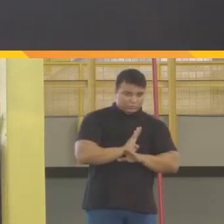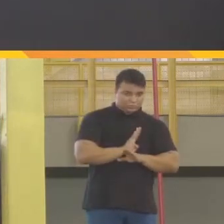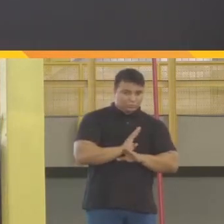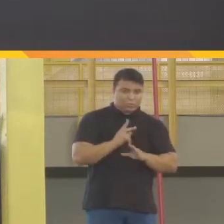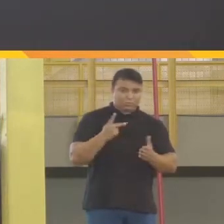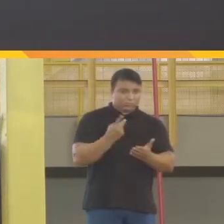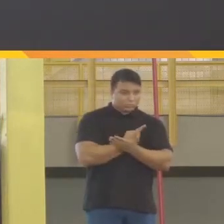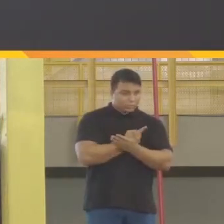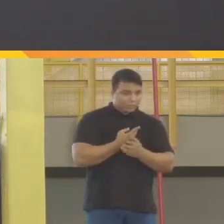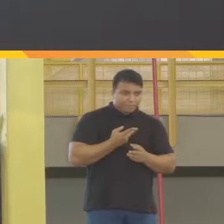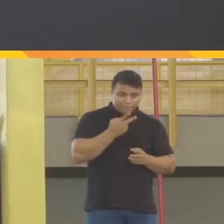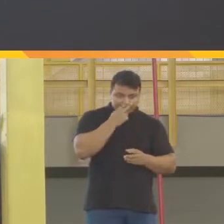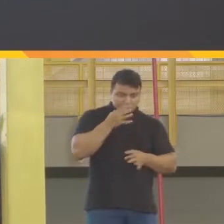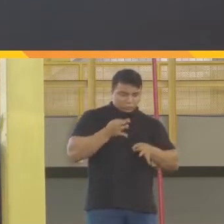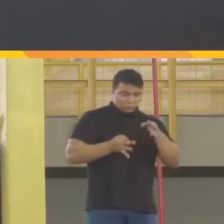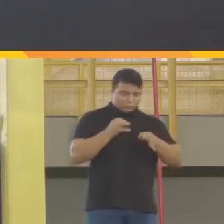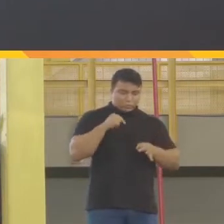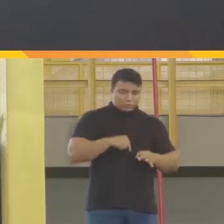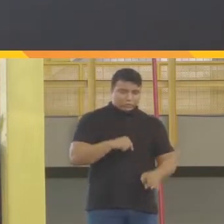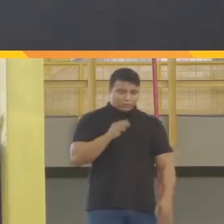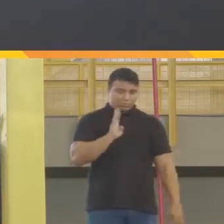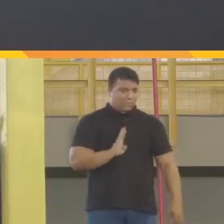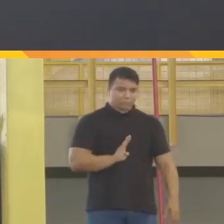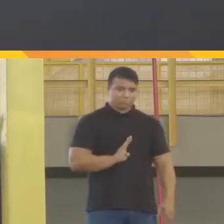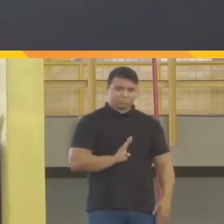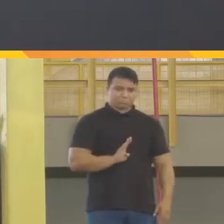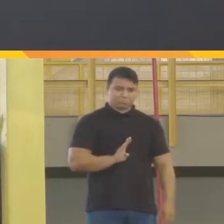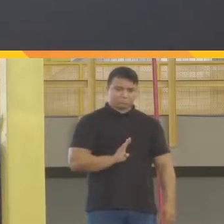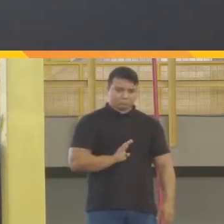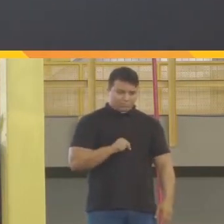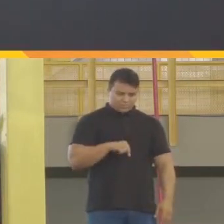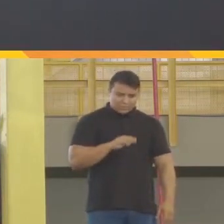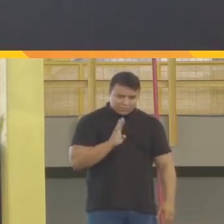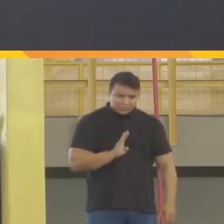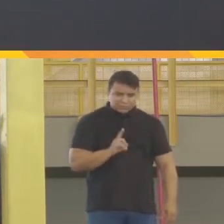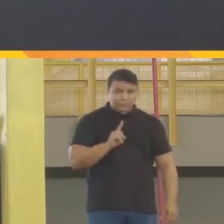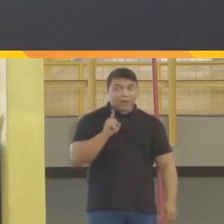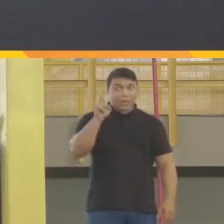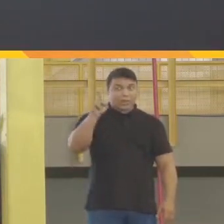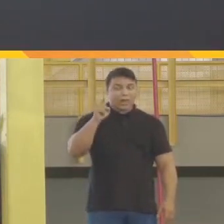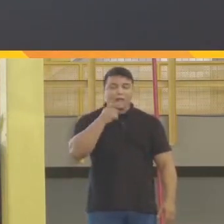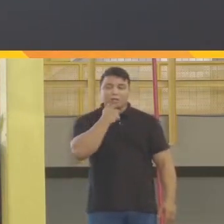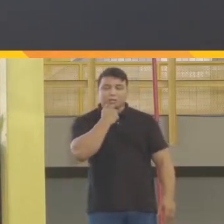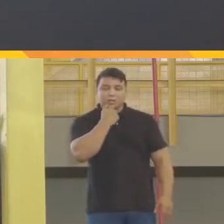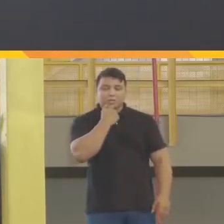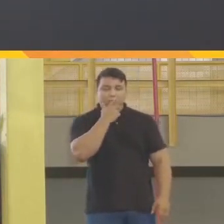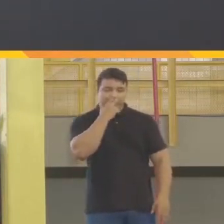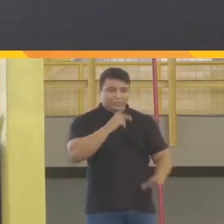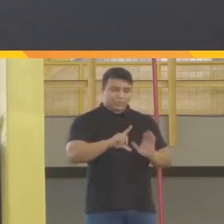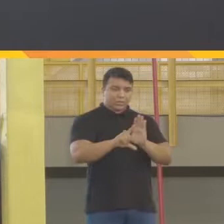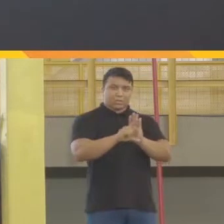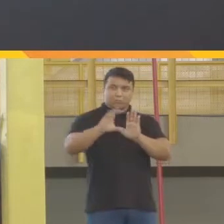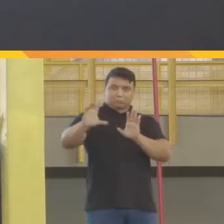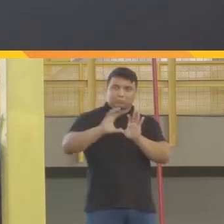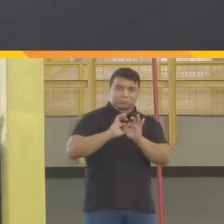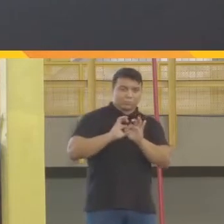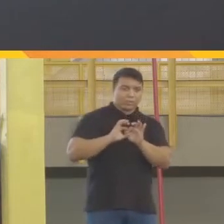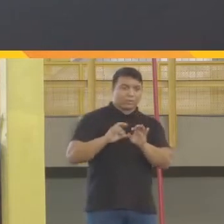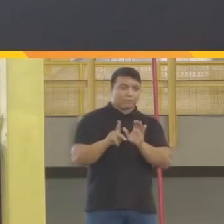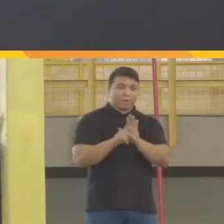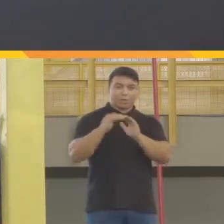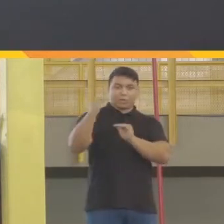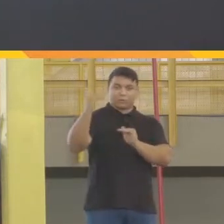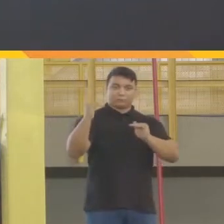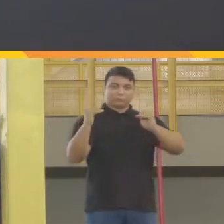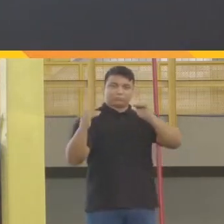ele não seria julgado pelas leis brasileiras. Ele seria julgado pelas leis inglesas. Esse é o